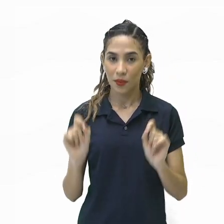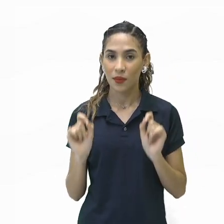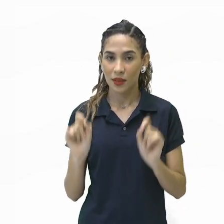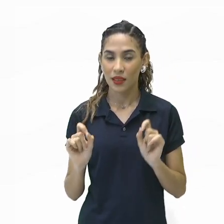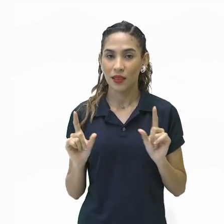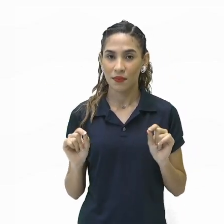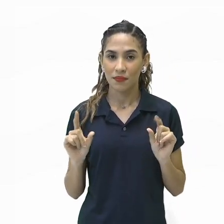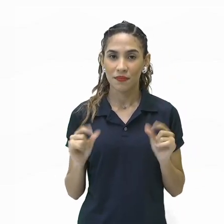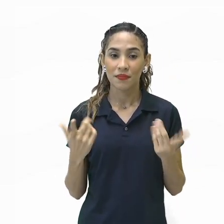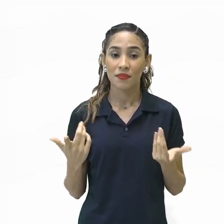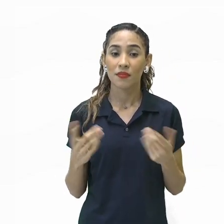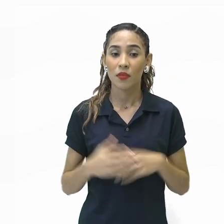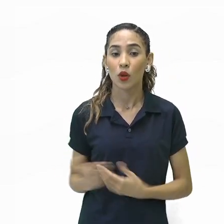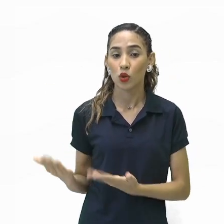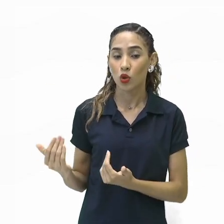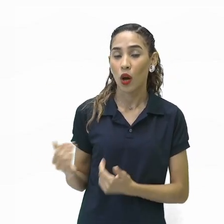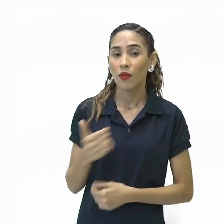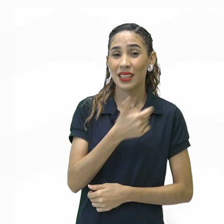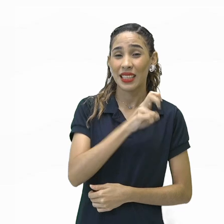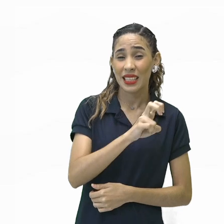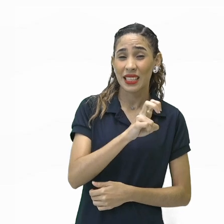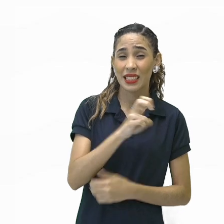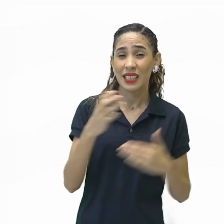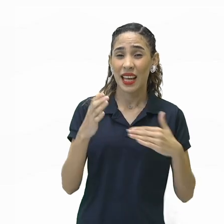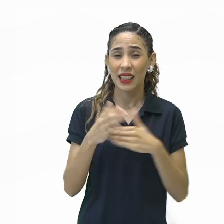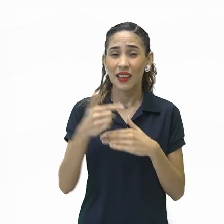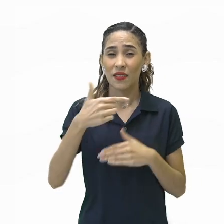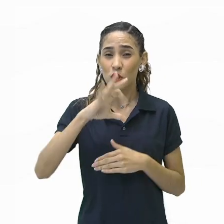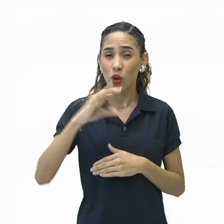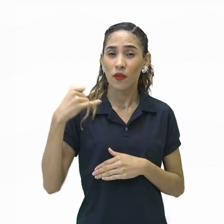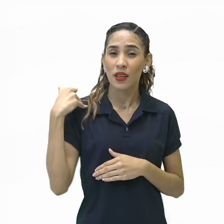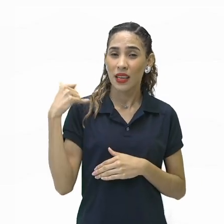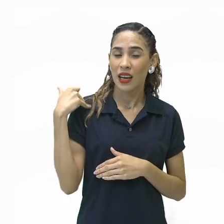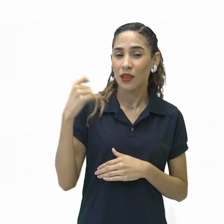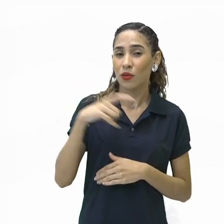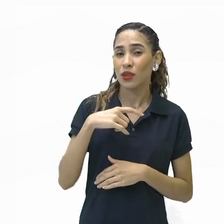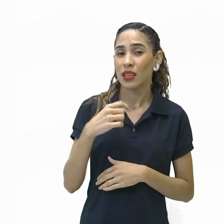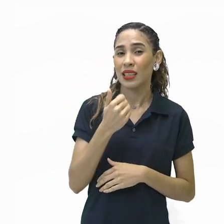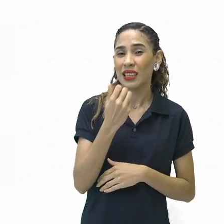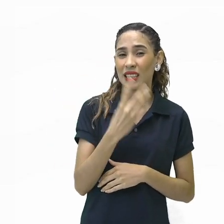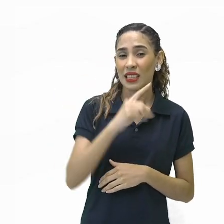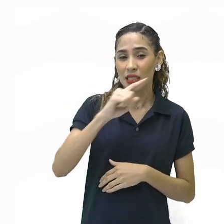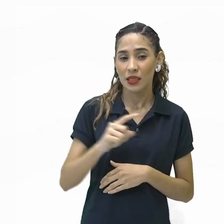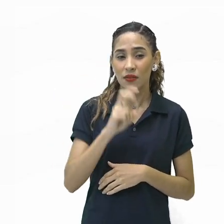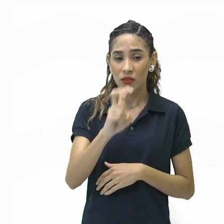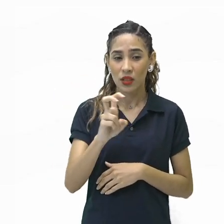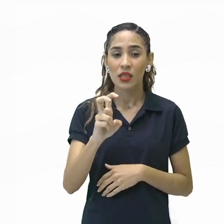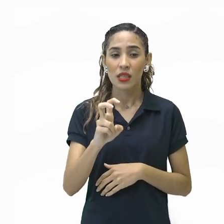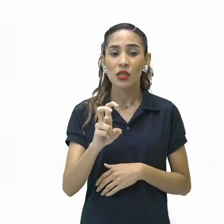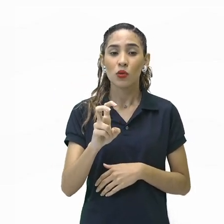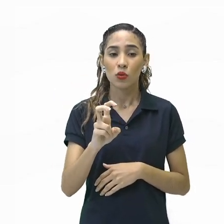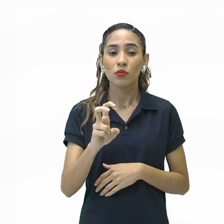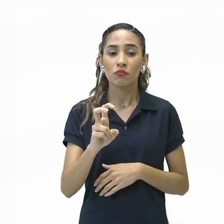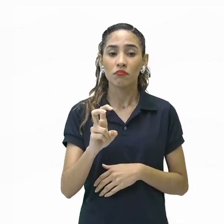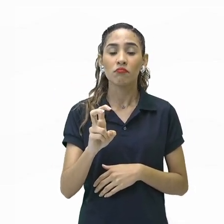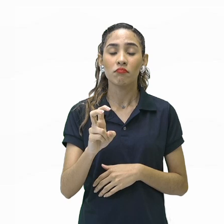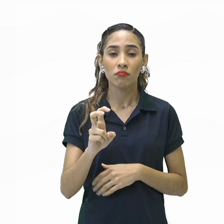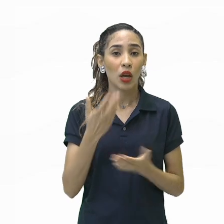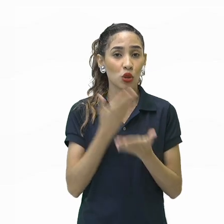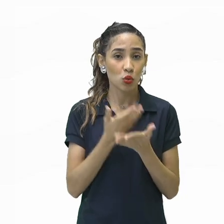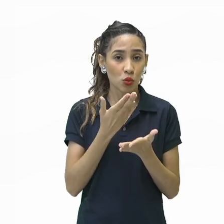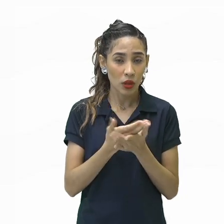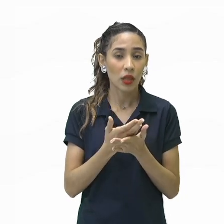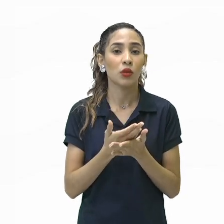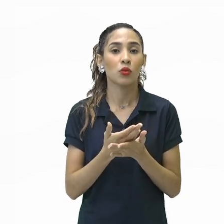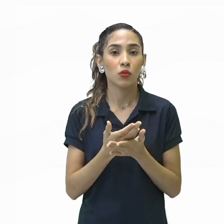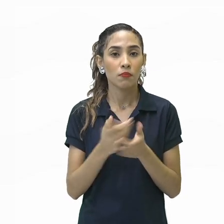dos jovens de 15 a 29 anos do Brasil, né, a gente tem em torno de 13,5% que estão ocupados e estão estudando, mas